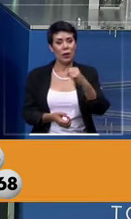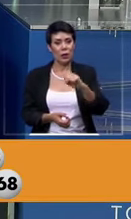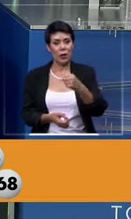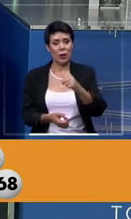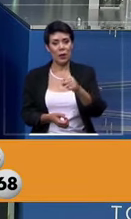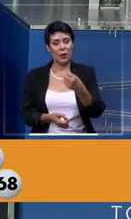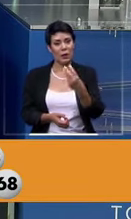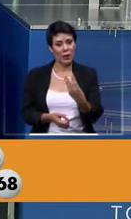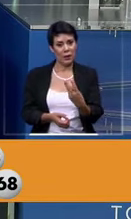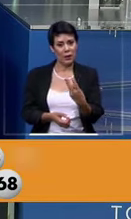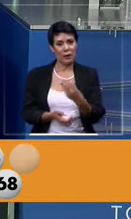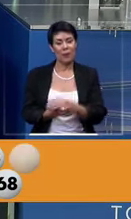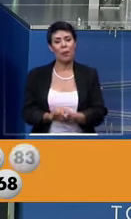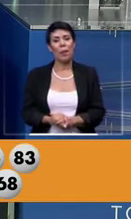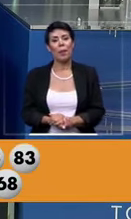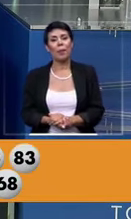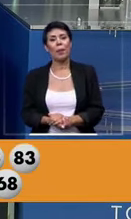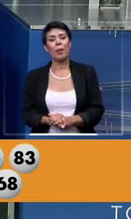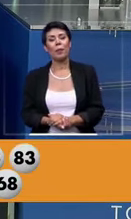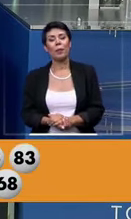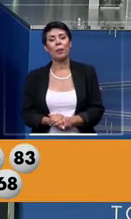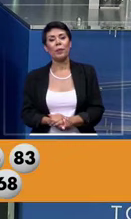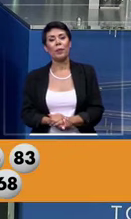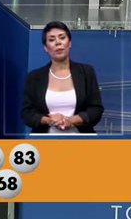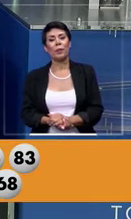verde, 83.